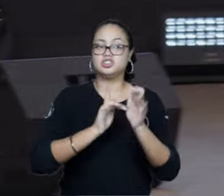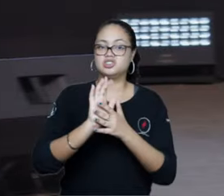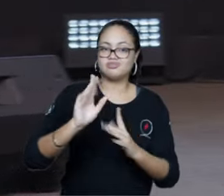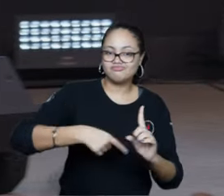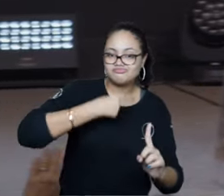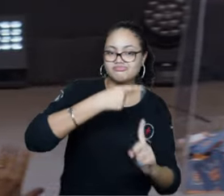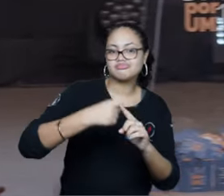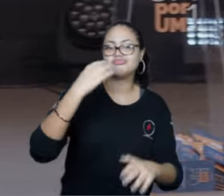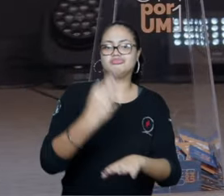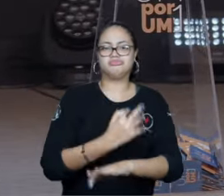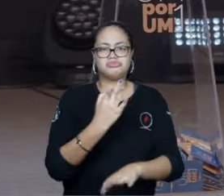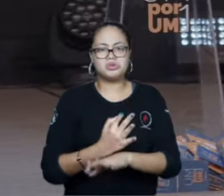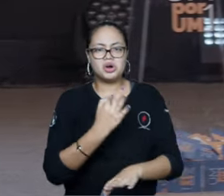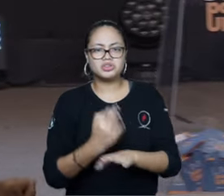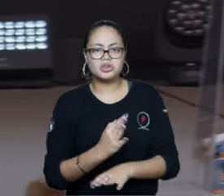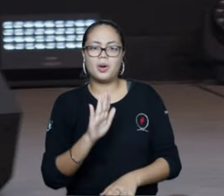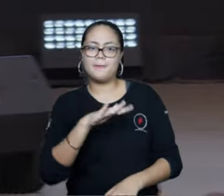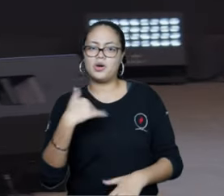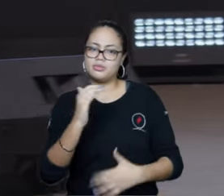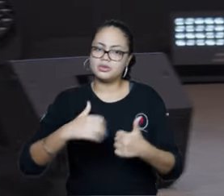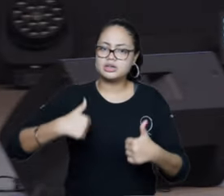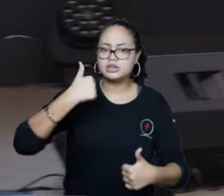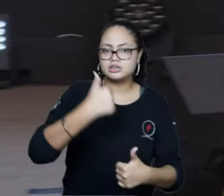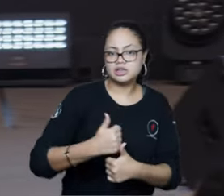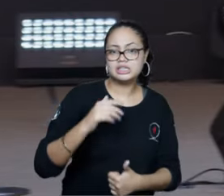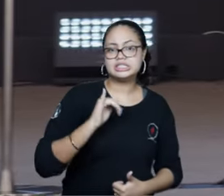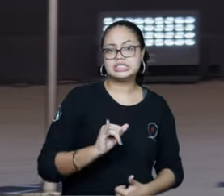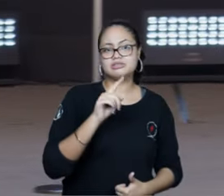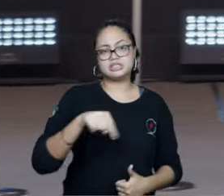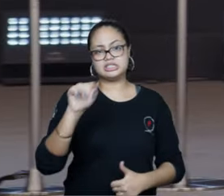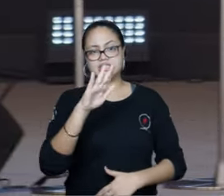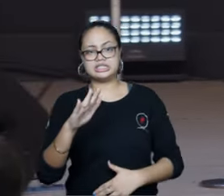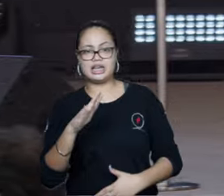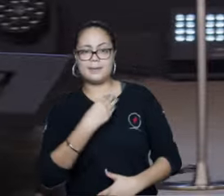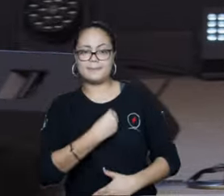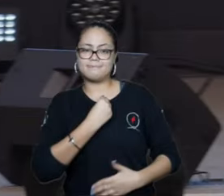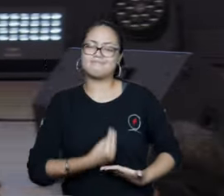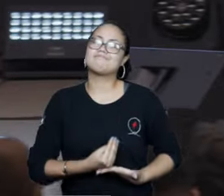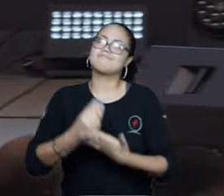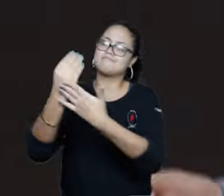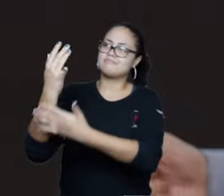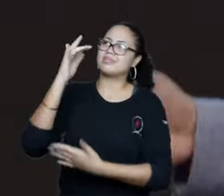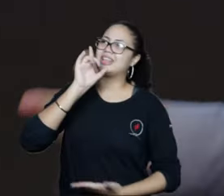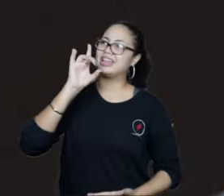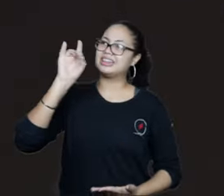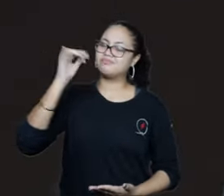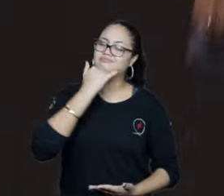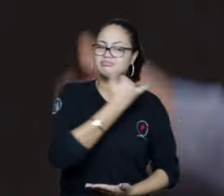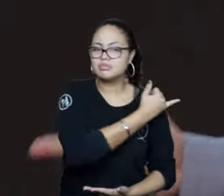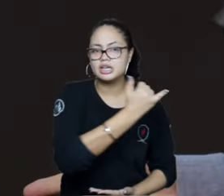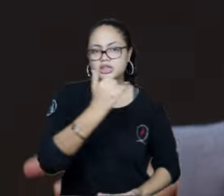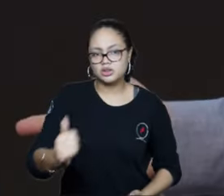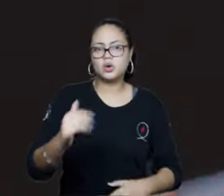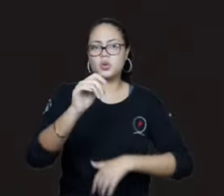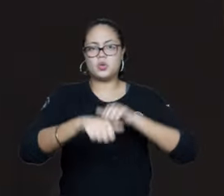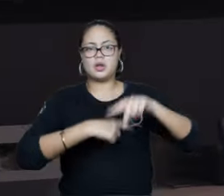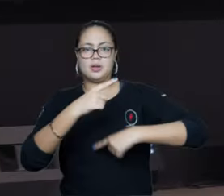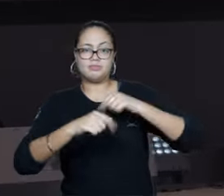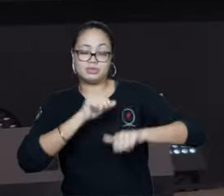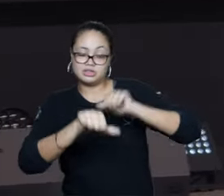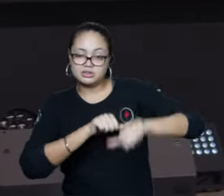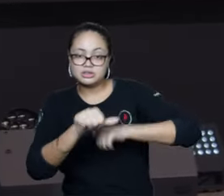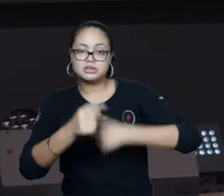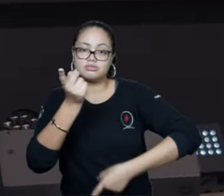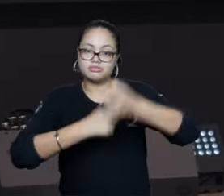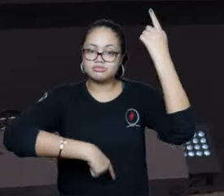e por você e quando você entrega a sua vida a ele ele te perdoa ele te restaura ele te liberta ele